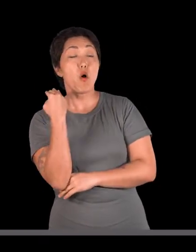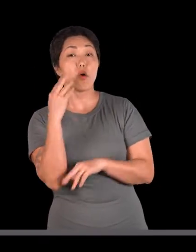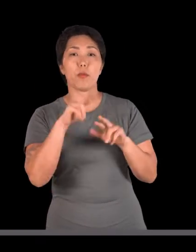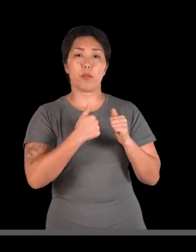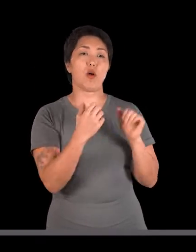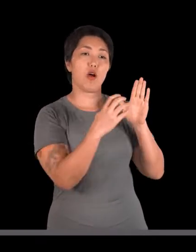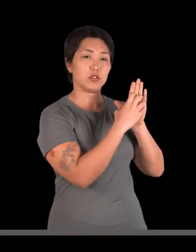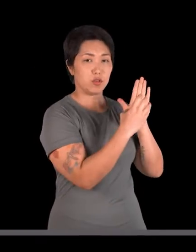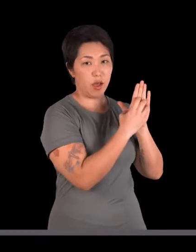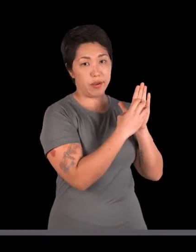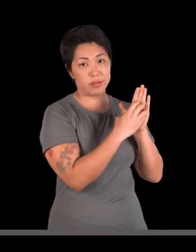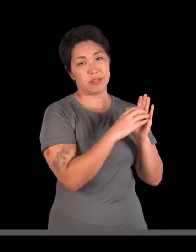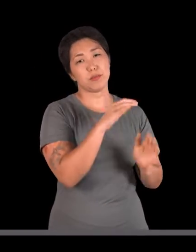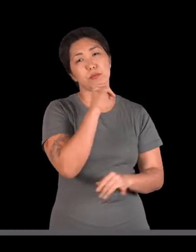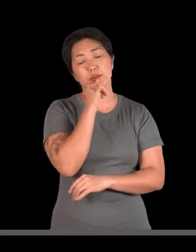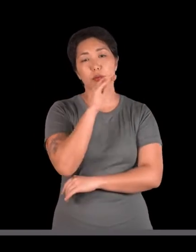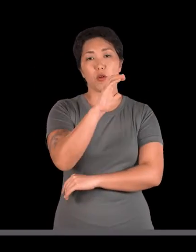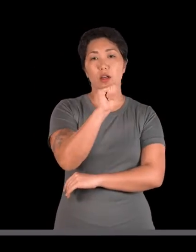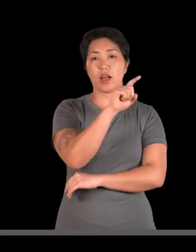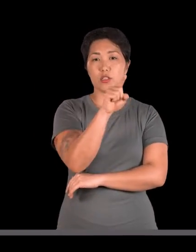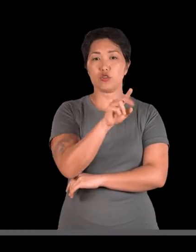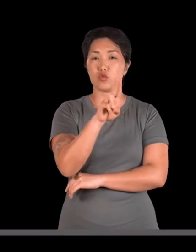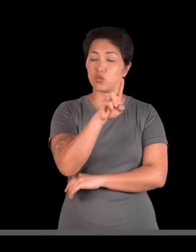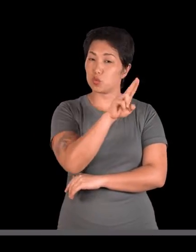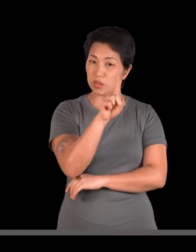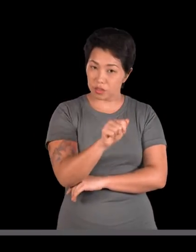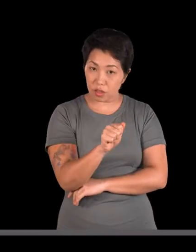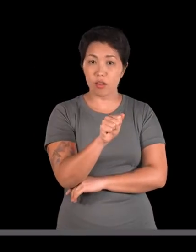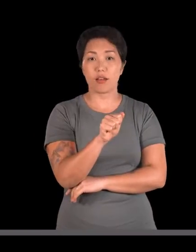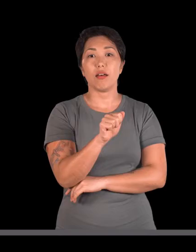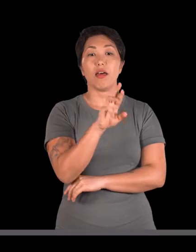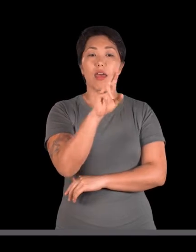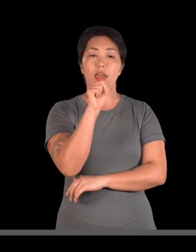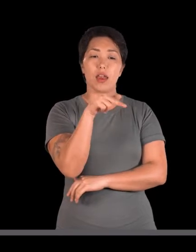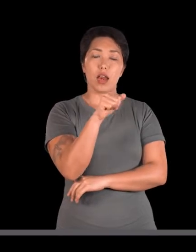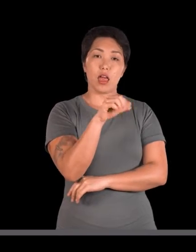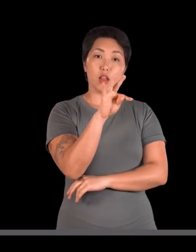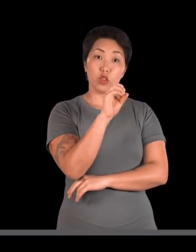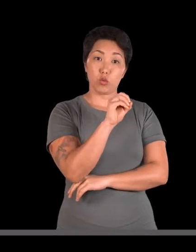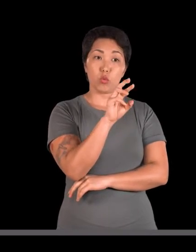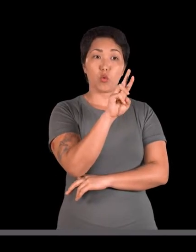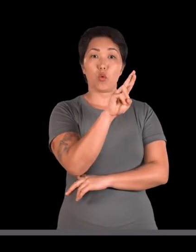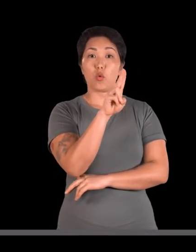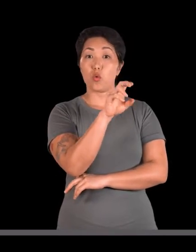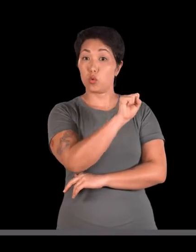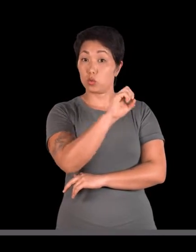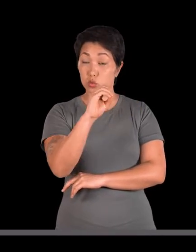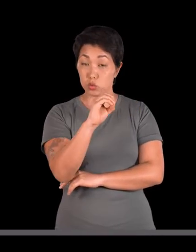dia há uma perda menor, justamente pelos tratamentos, pela conscientização, pelo